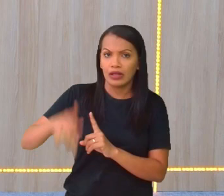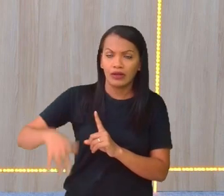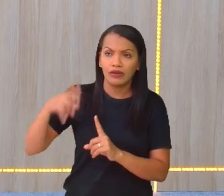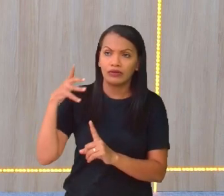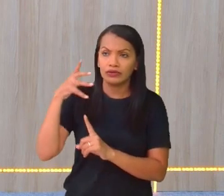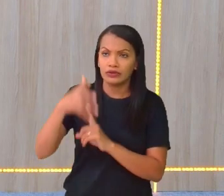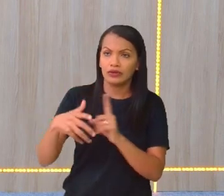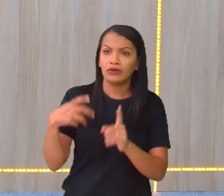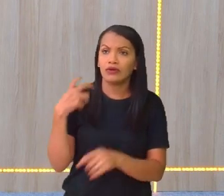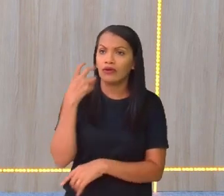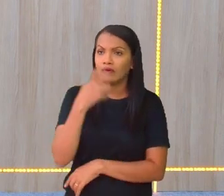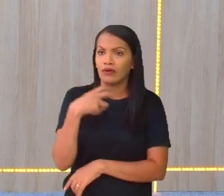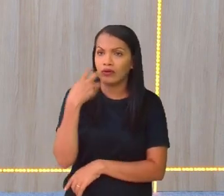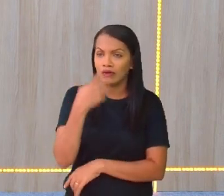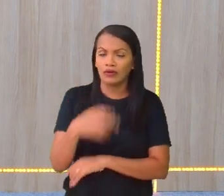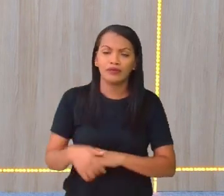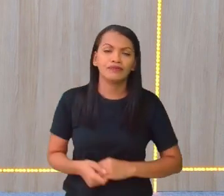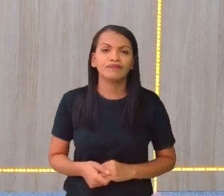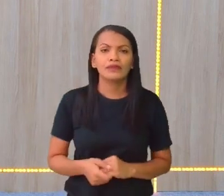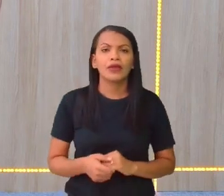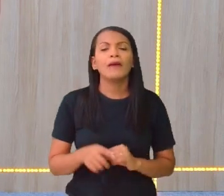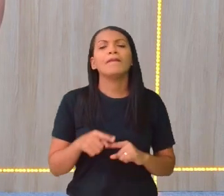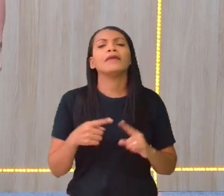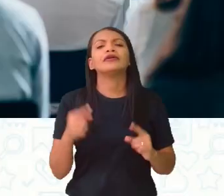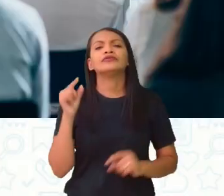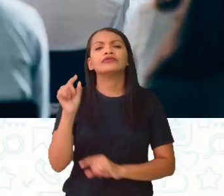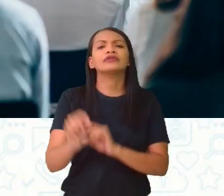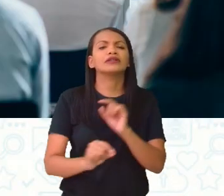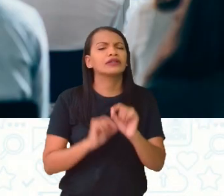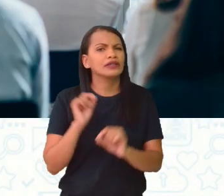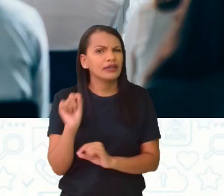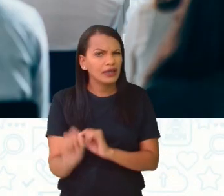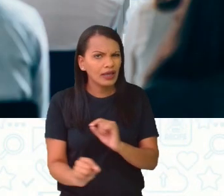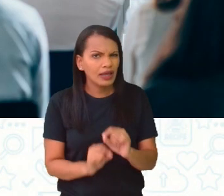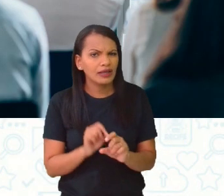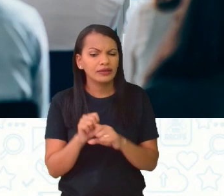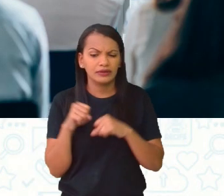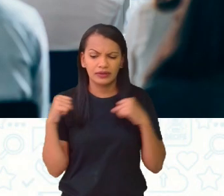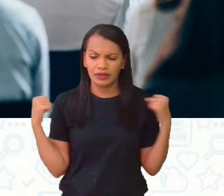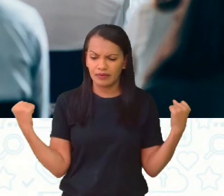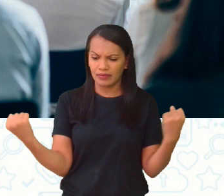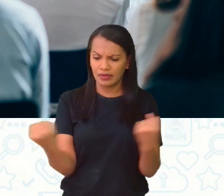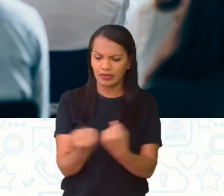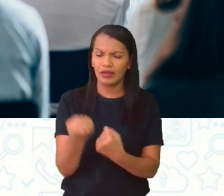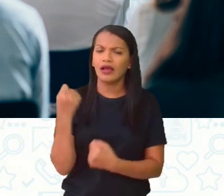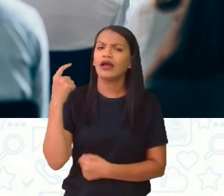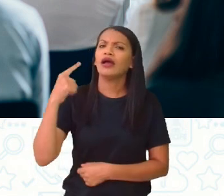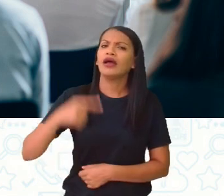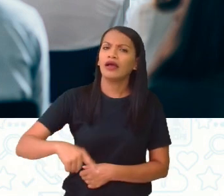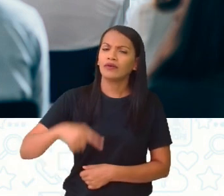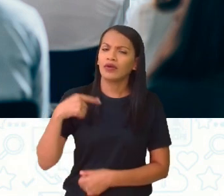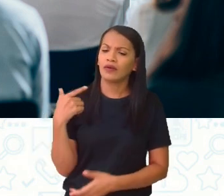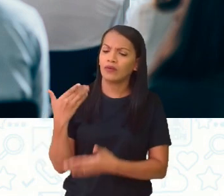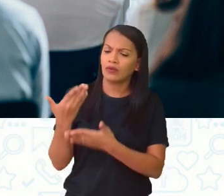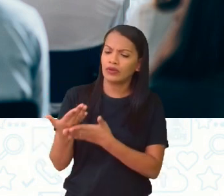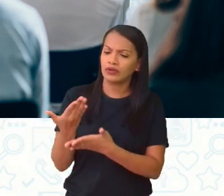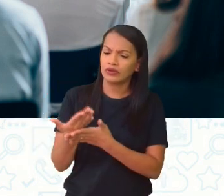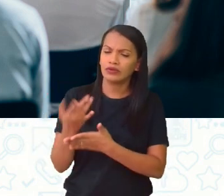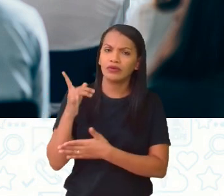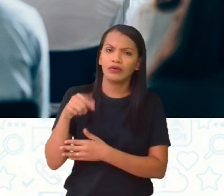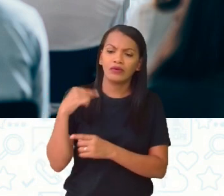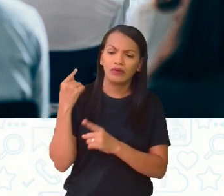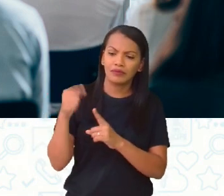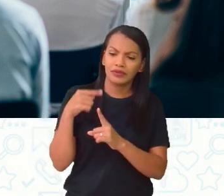gênero oral. E o que é seminário? Não é? Seminário é um método de estudo,